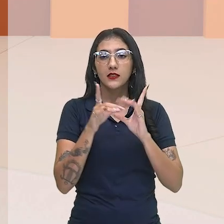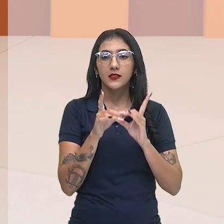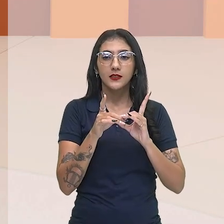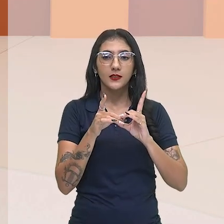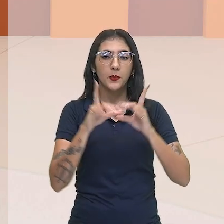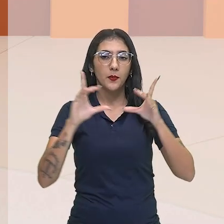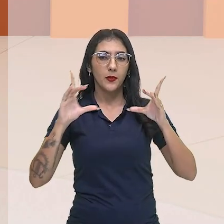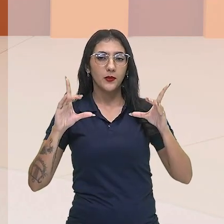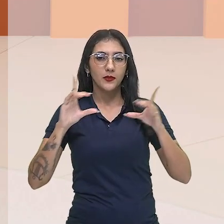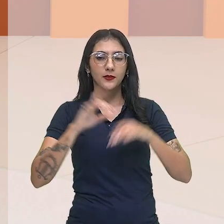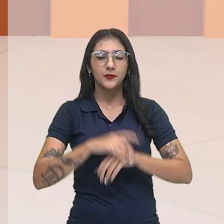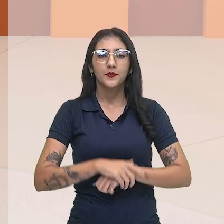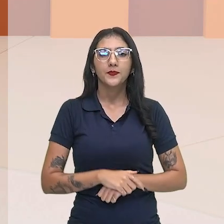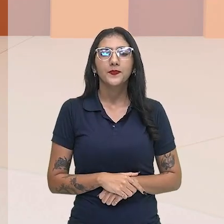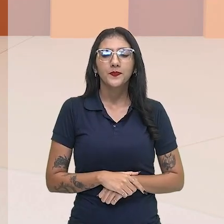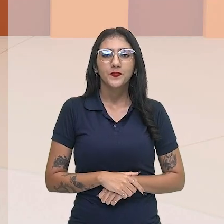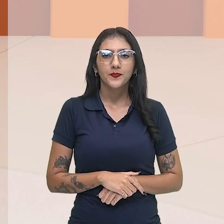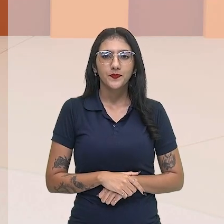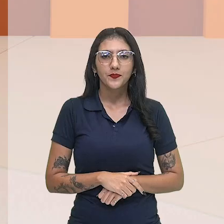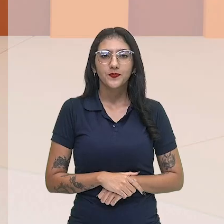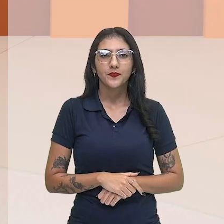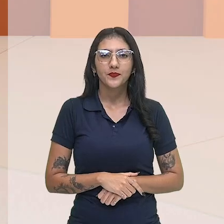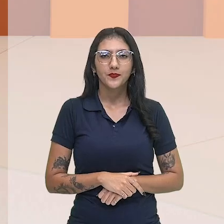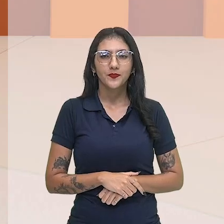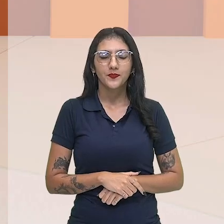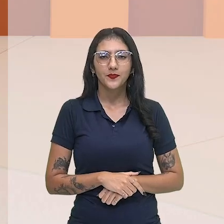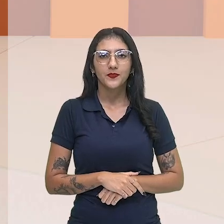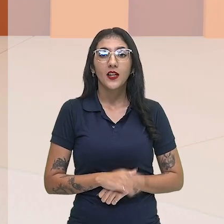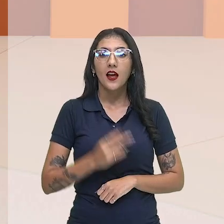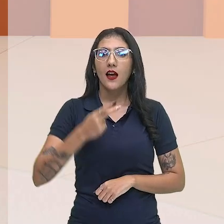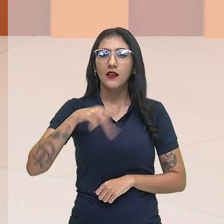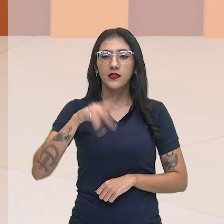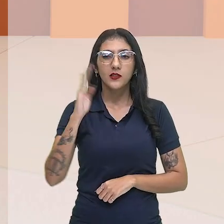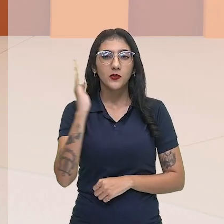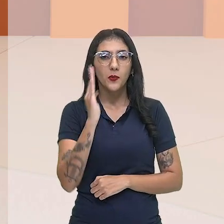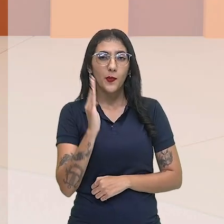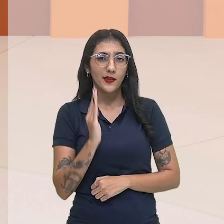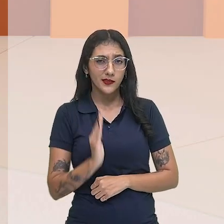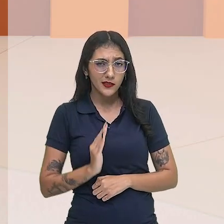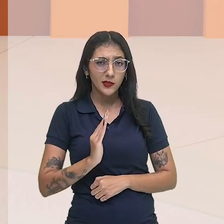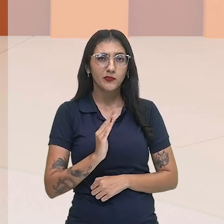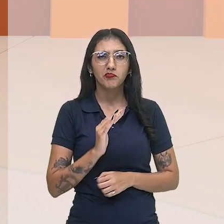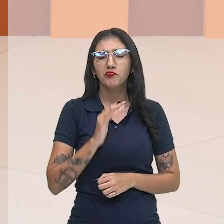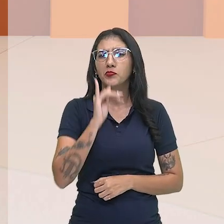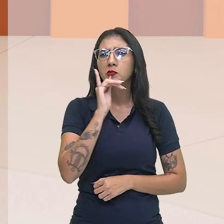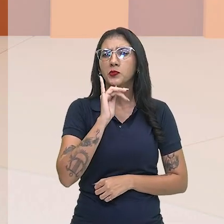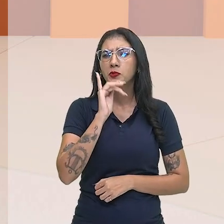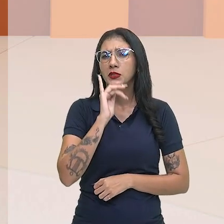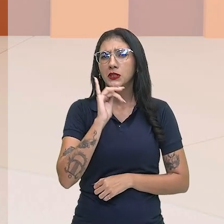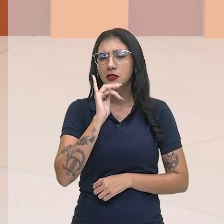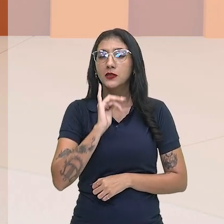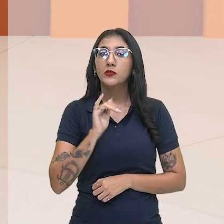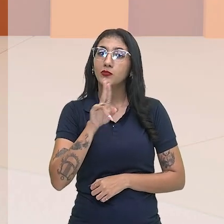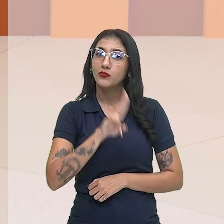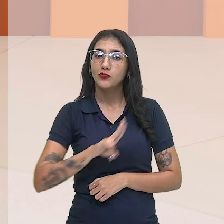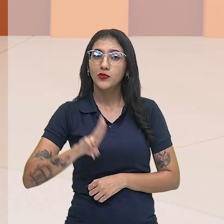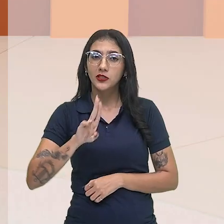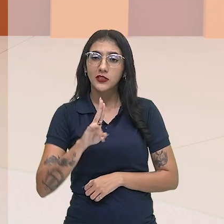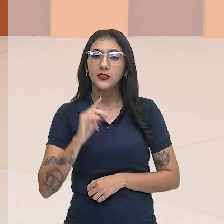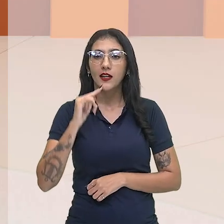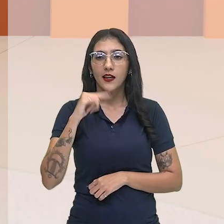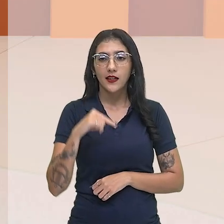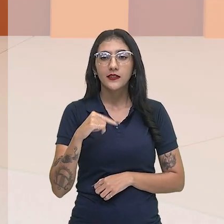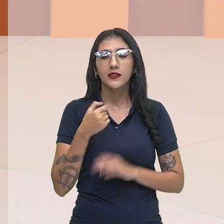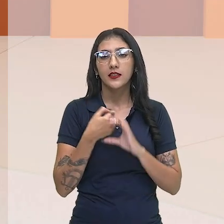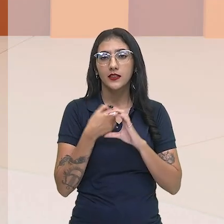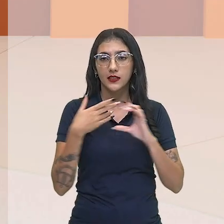democracia. Isso mesmo. O Brasil vive, por exemplo, no regime democrático.